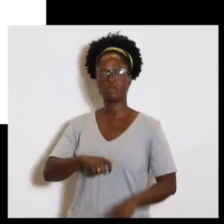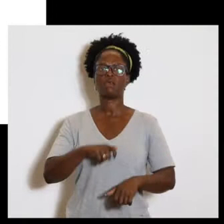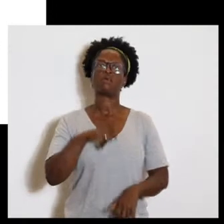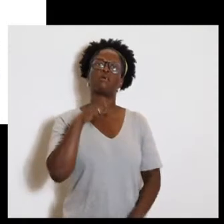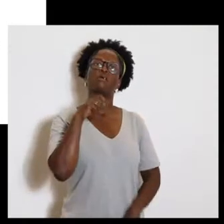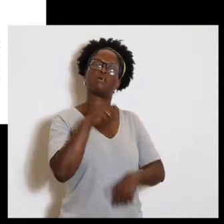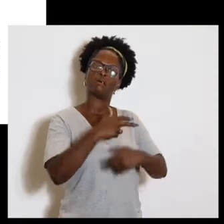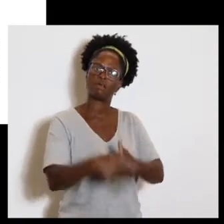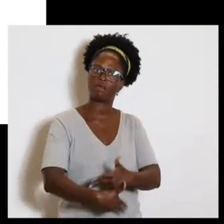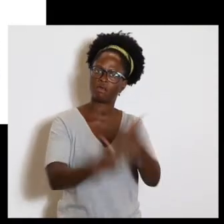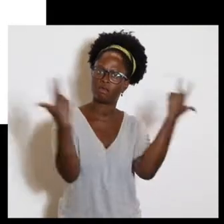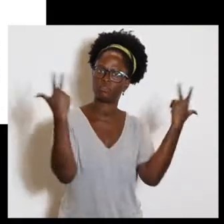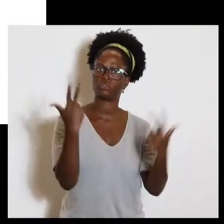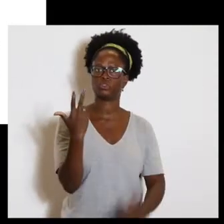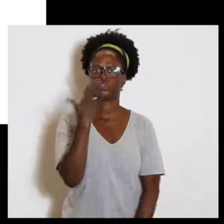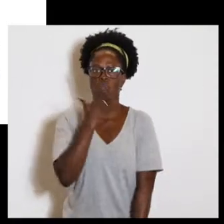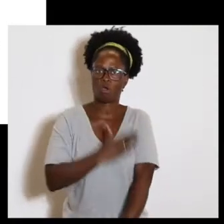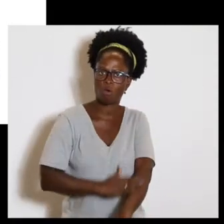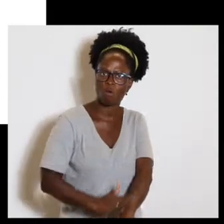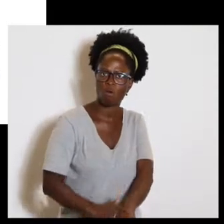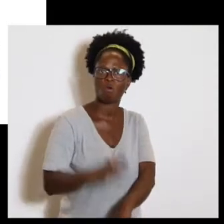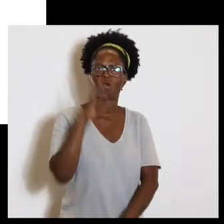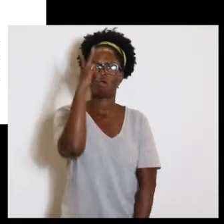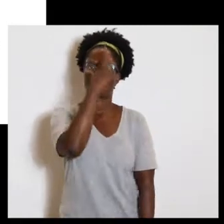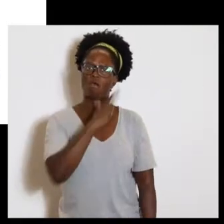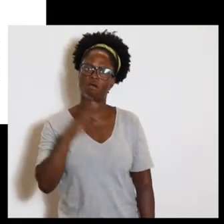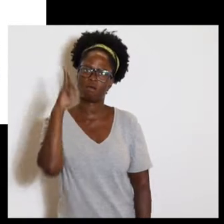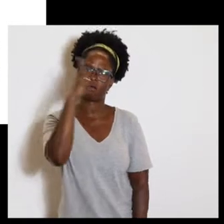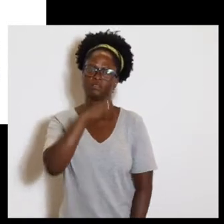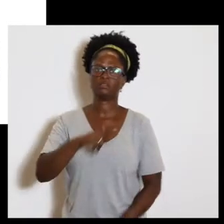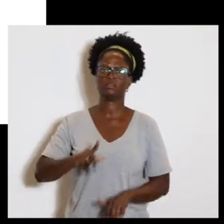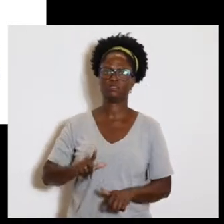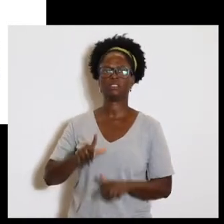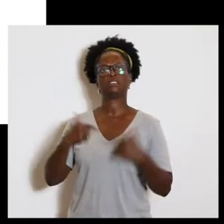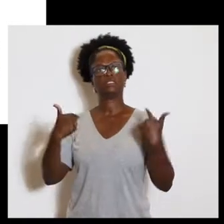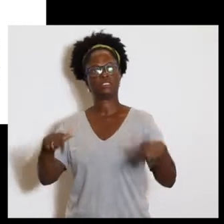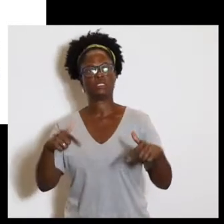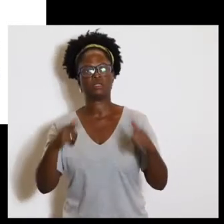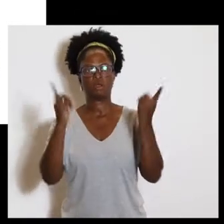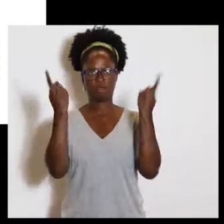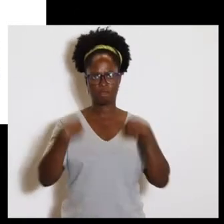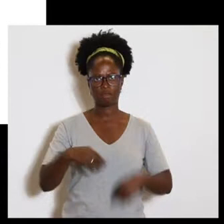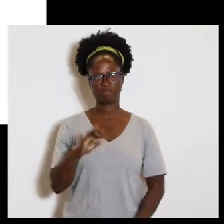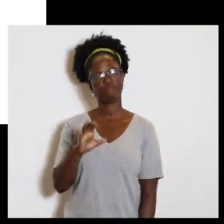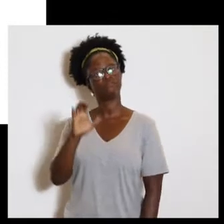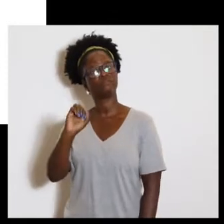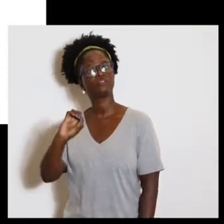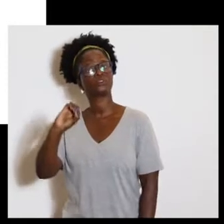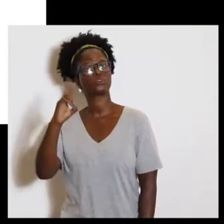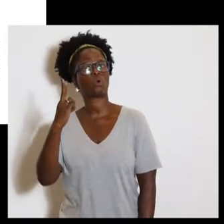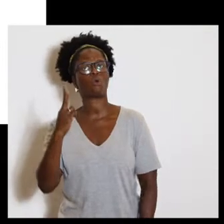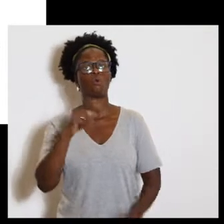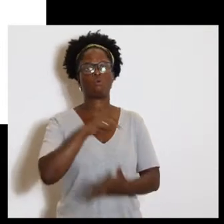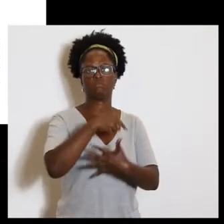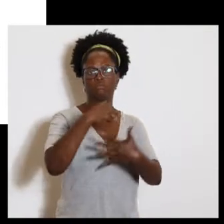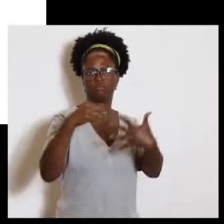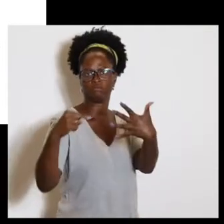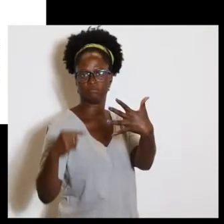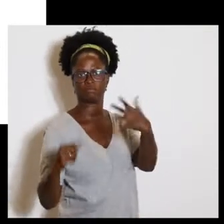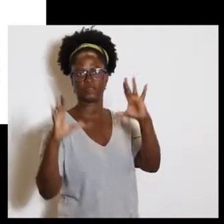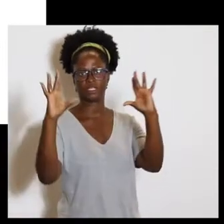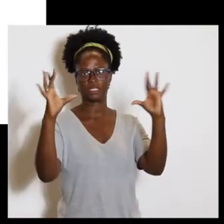com orientação sexual posição nas relações de produção condição física ou outro critério é